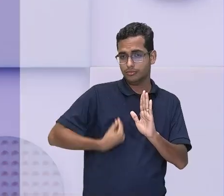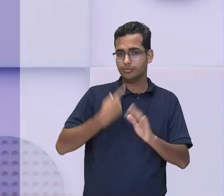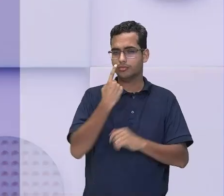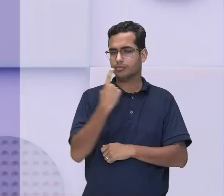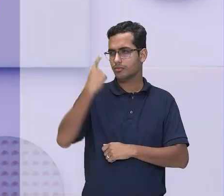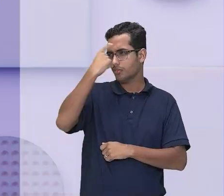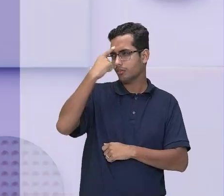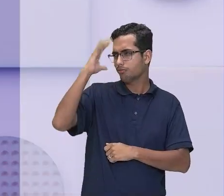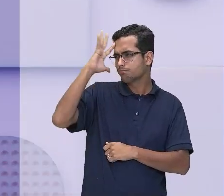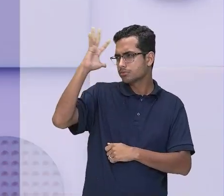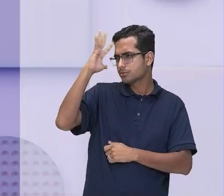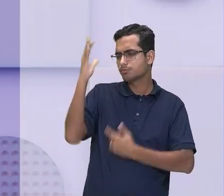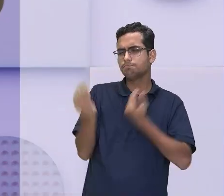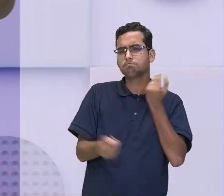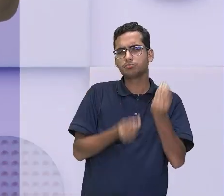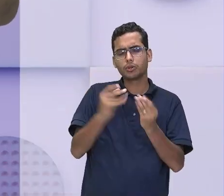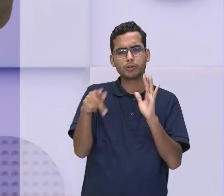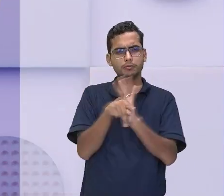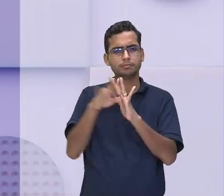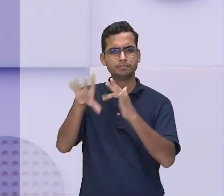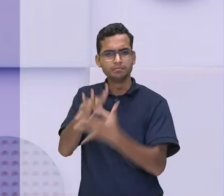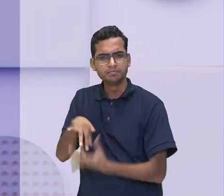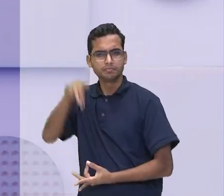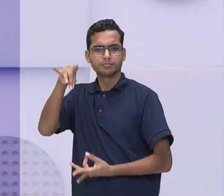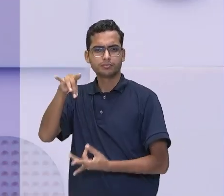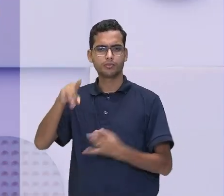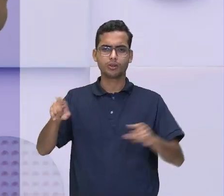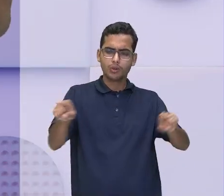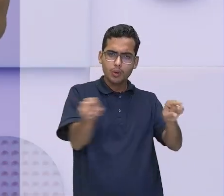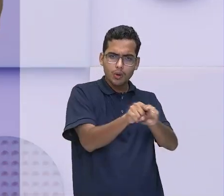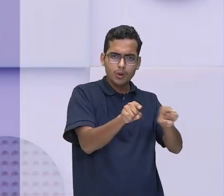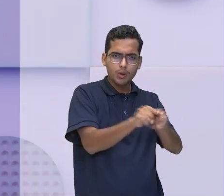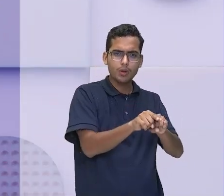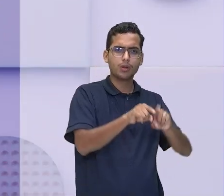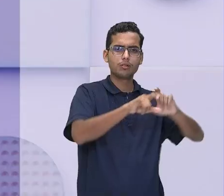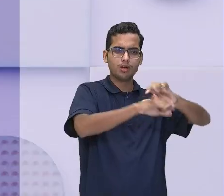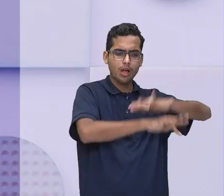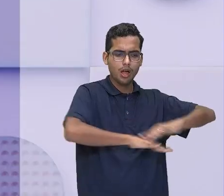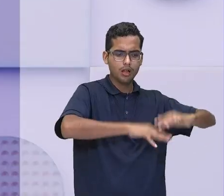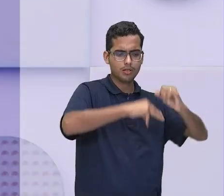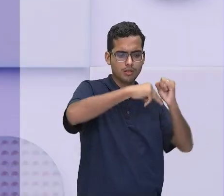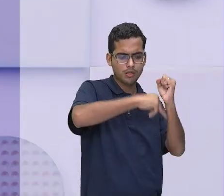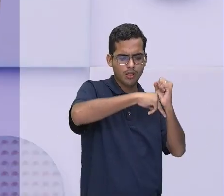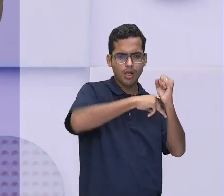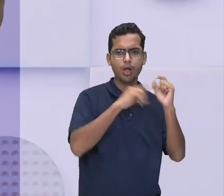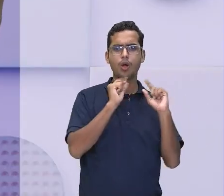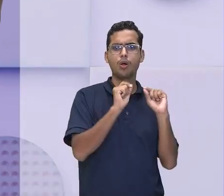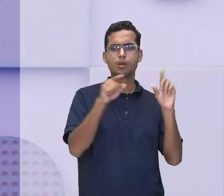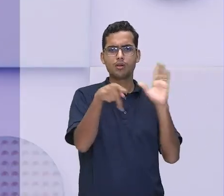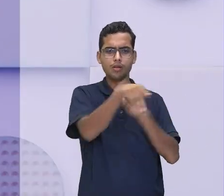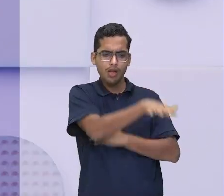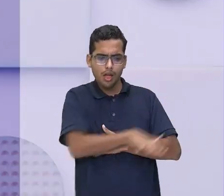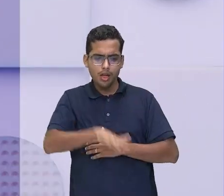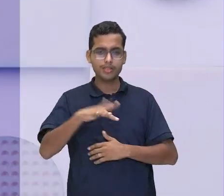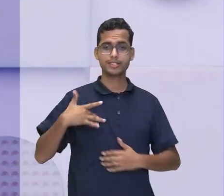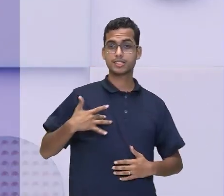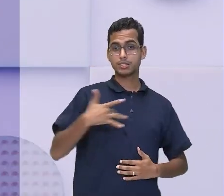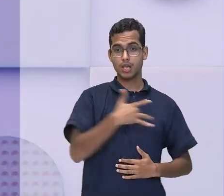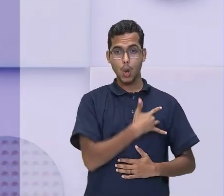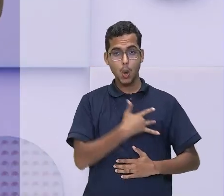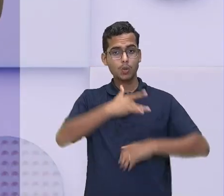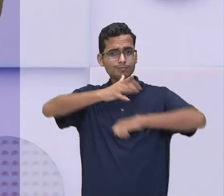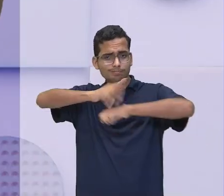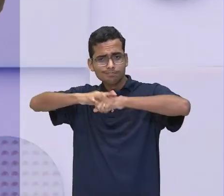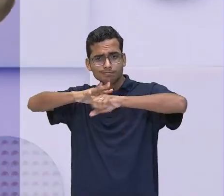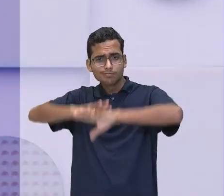pensar em como que a espiritualidade e a mística estão envolvidos também no campo da saúde, no campo da dimensão da cura, e como